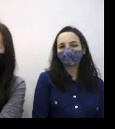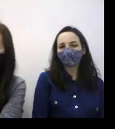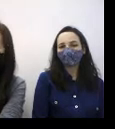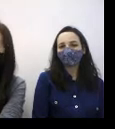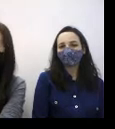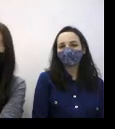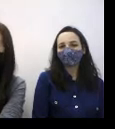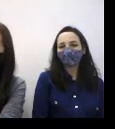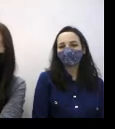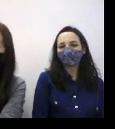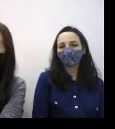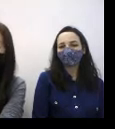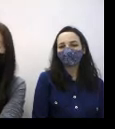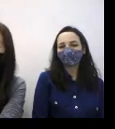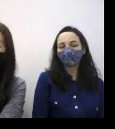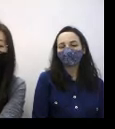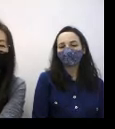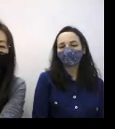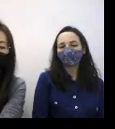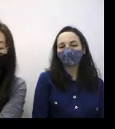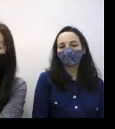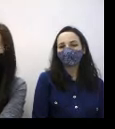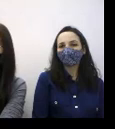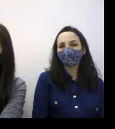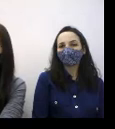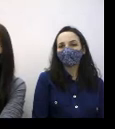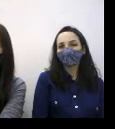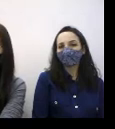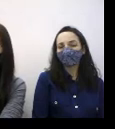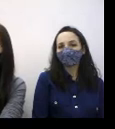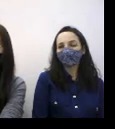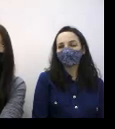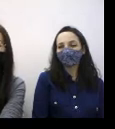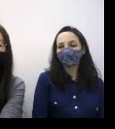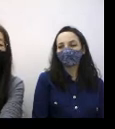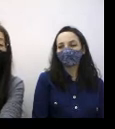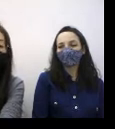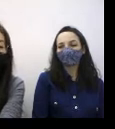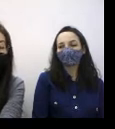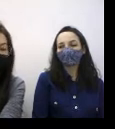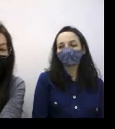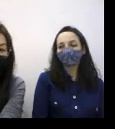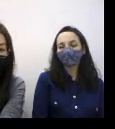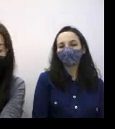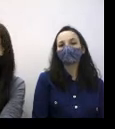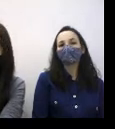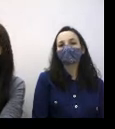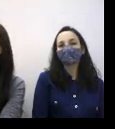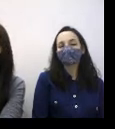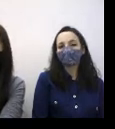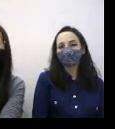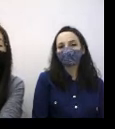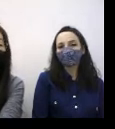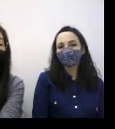Então, o quanto é importante neste momento em que a gente está vivendo, sabermos os nossos limites,